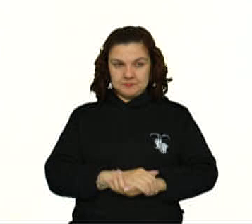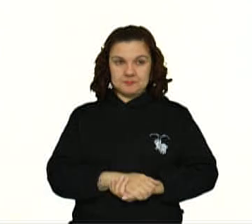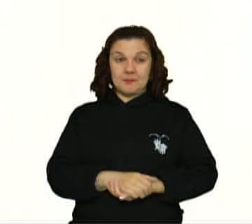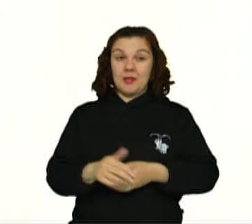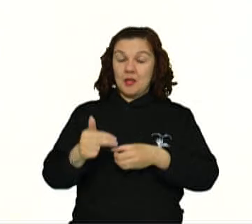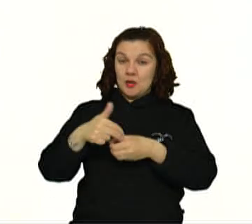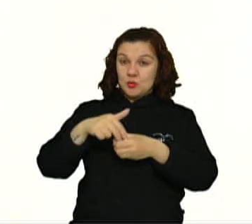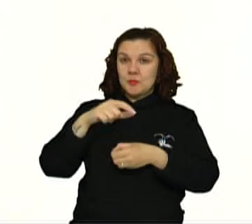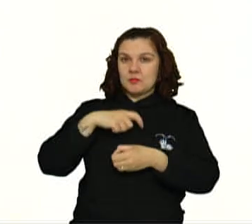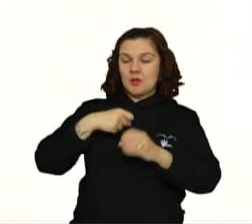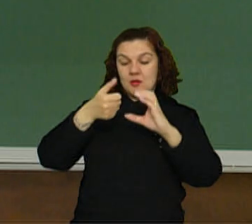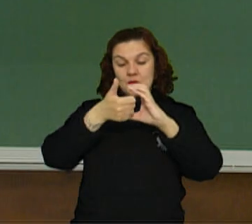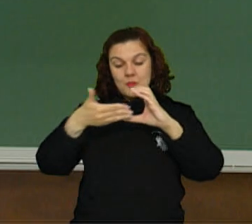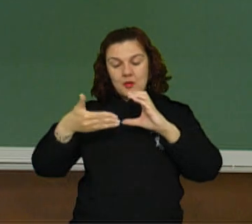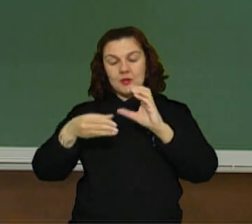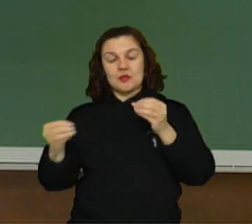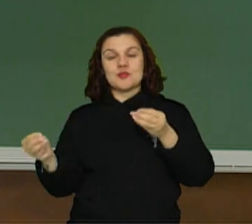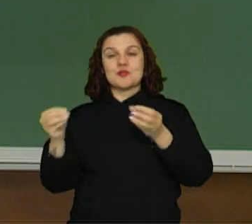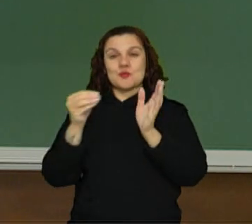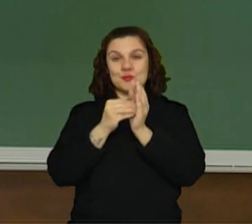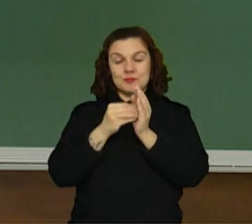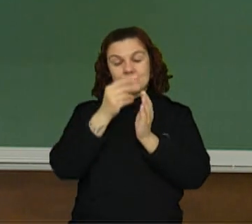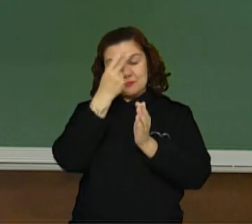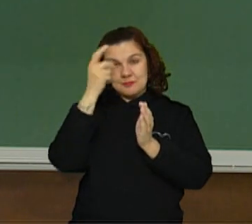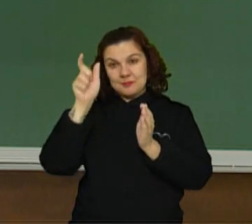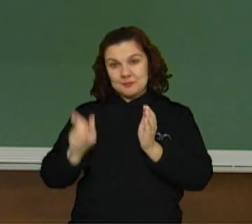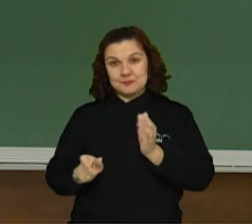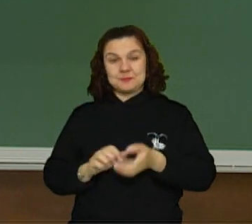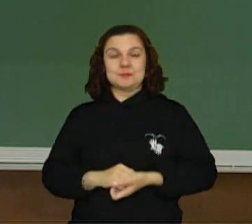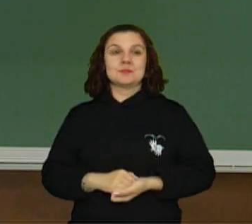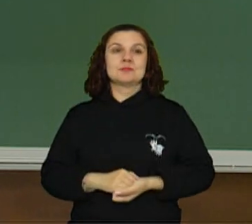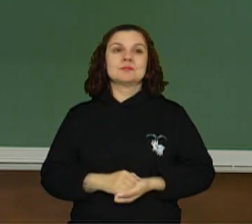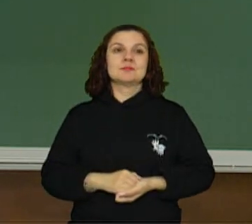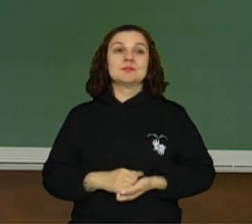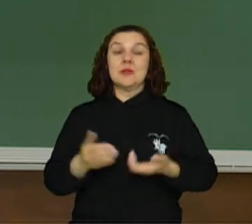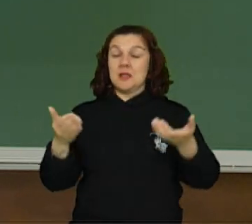nominal contém uma característica ligada ao sujeito.